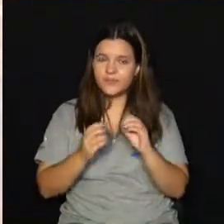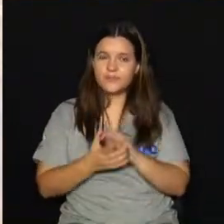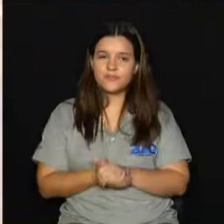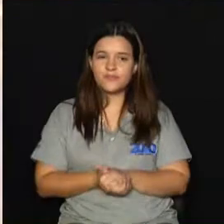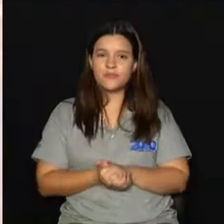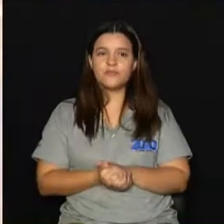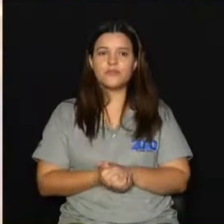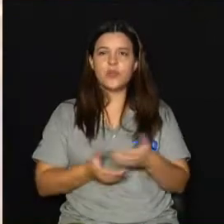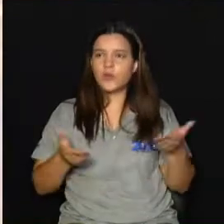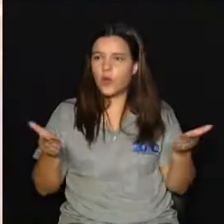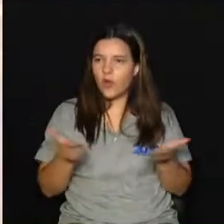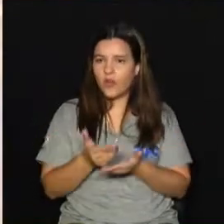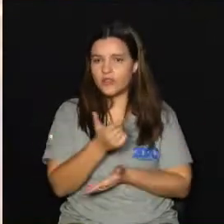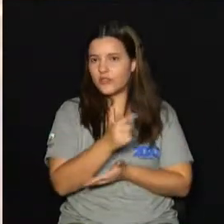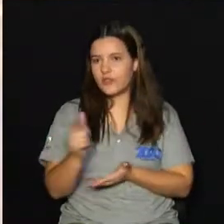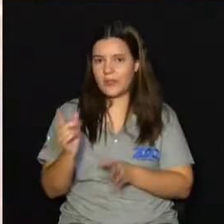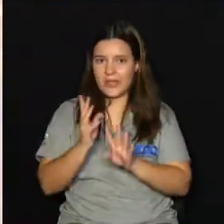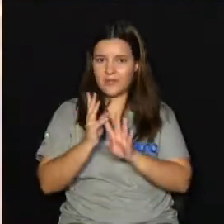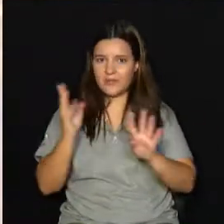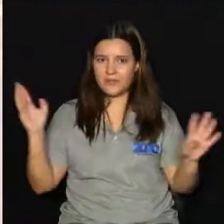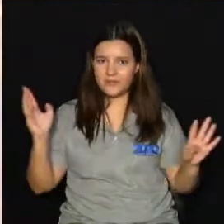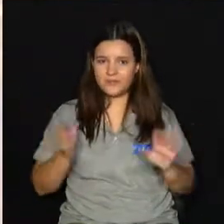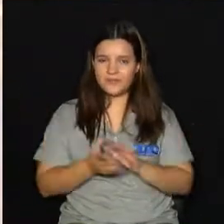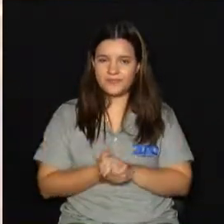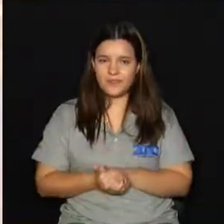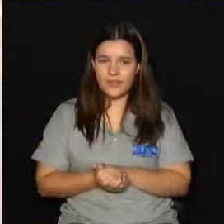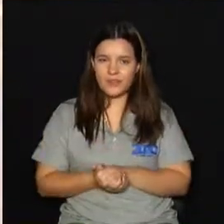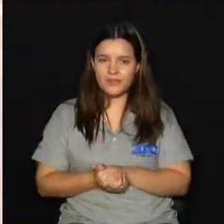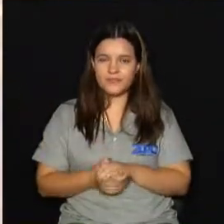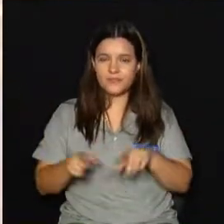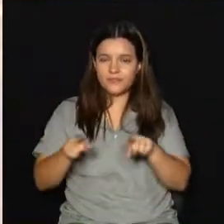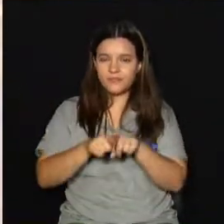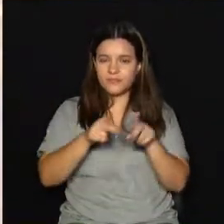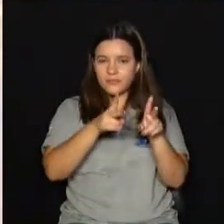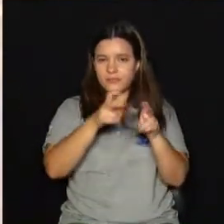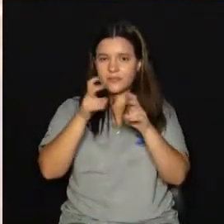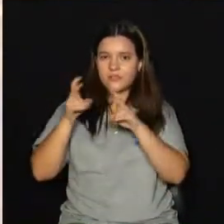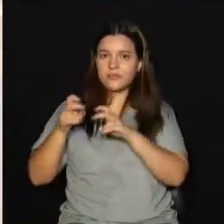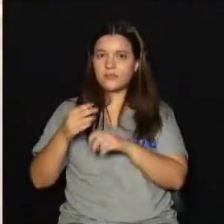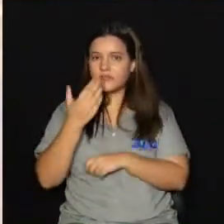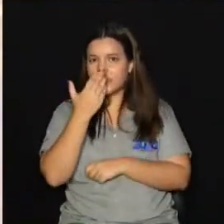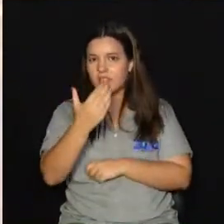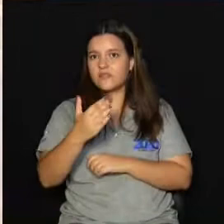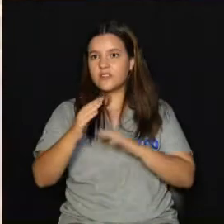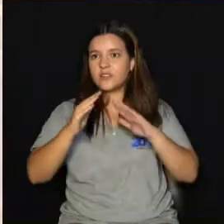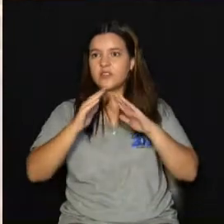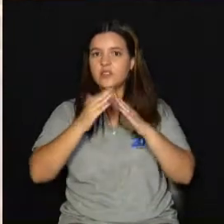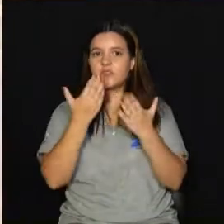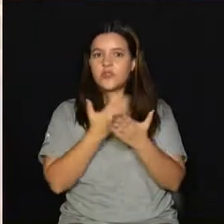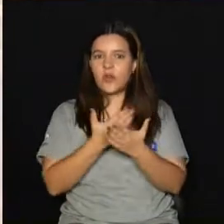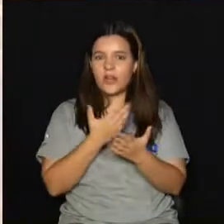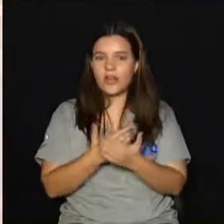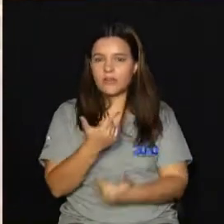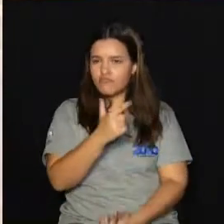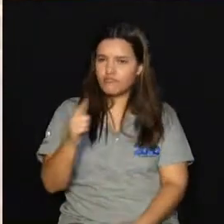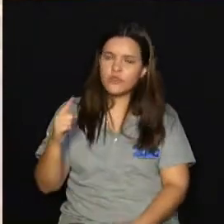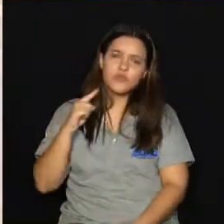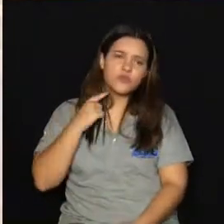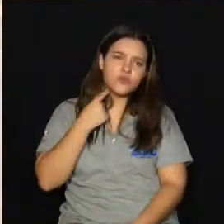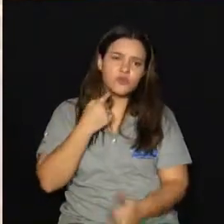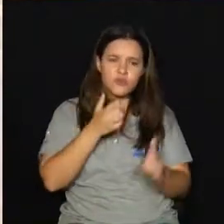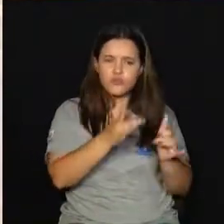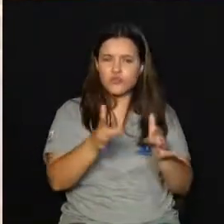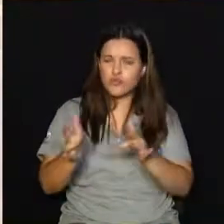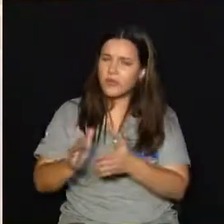não tivemos filas aqui. E a gente percebe também na porta da escola, Leonice, também, que não há sujeira. Eu queria que você